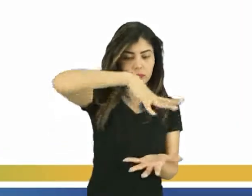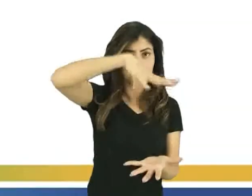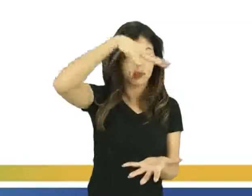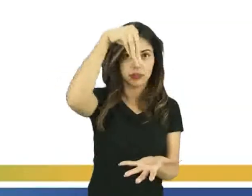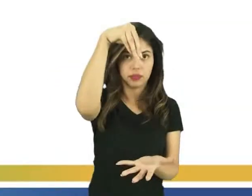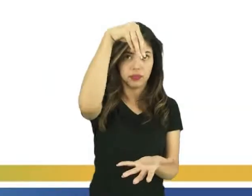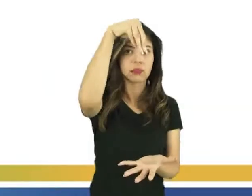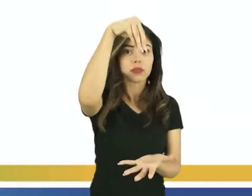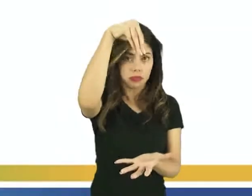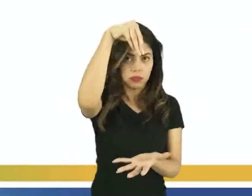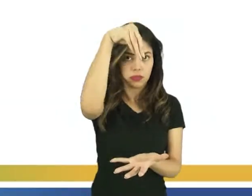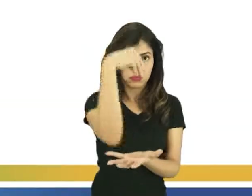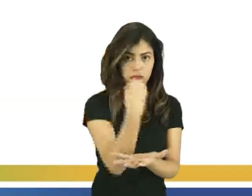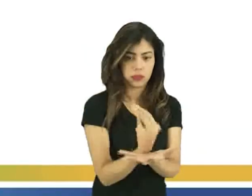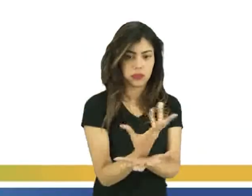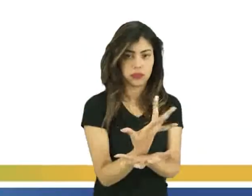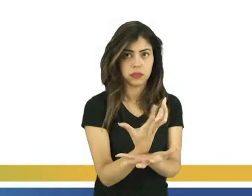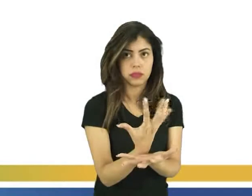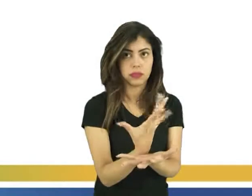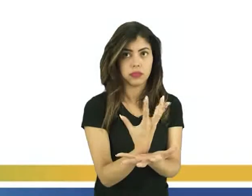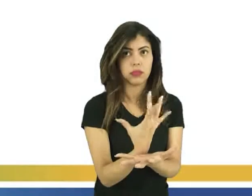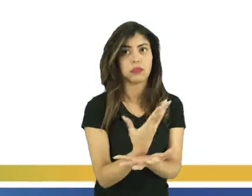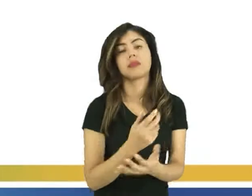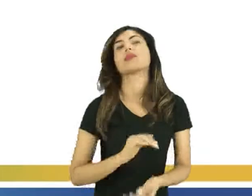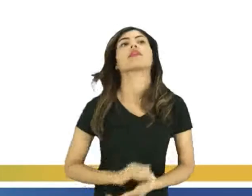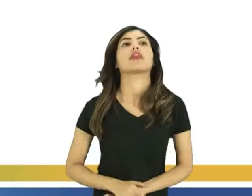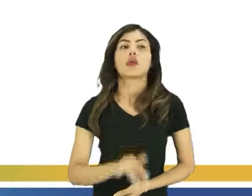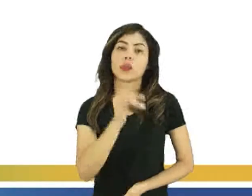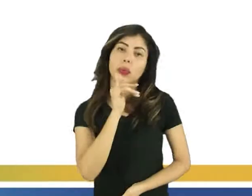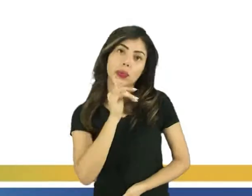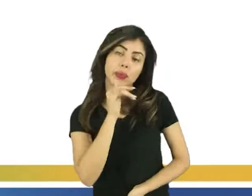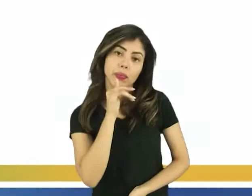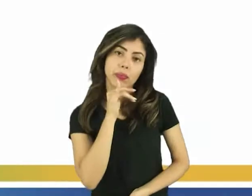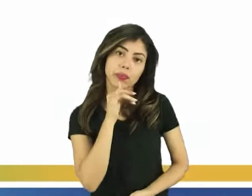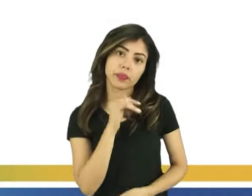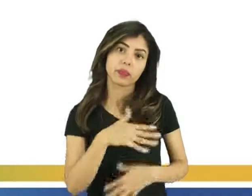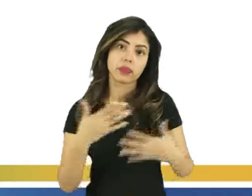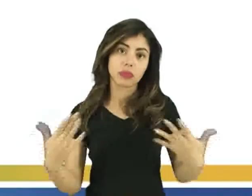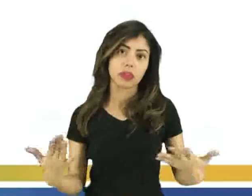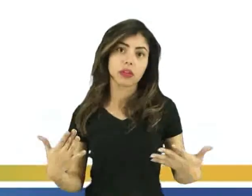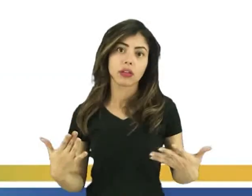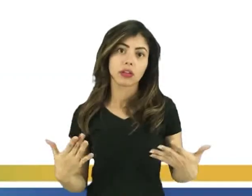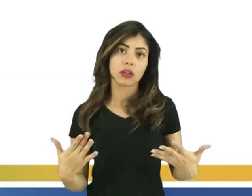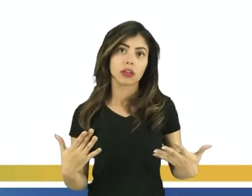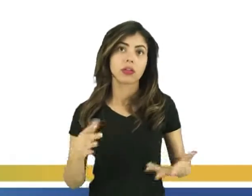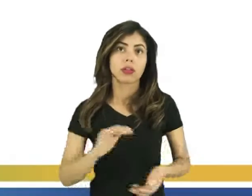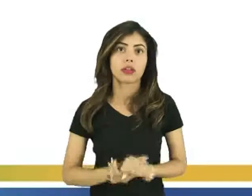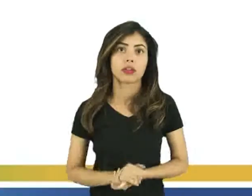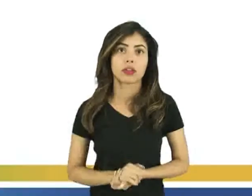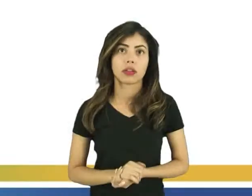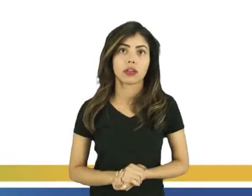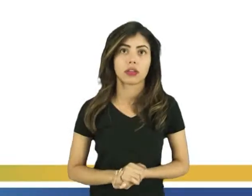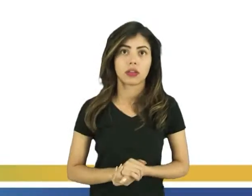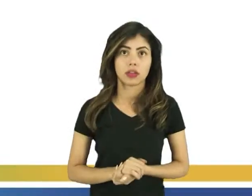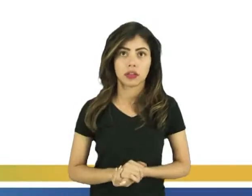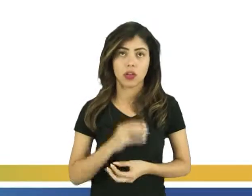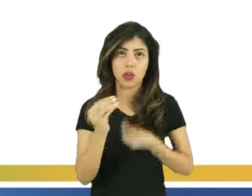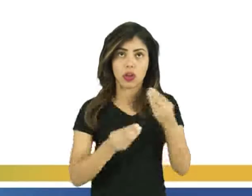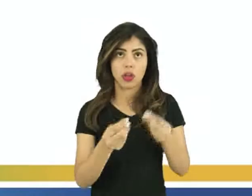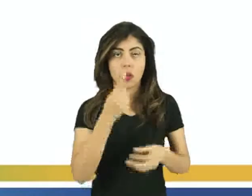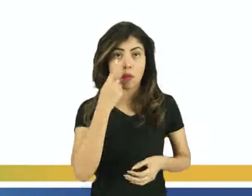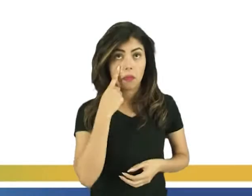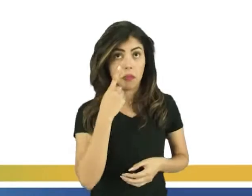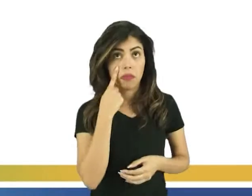presos em algum ambiente, tá? Um exemplo de um equinodermo que fica preso a um ambiente é o que eu chamo de um lírio do mar, como vocês